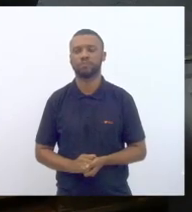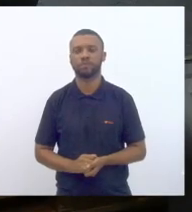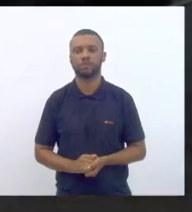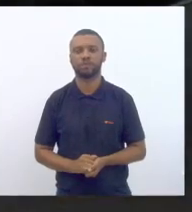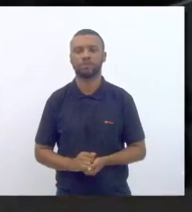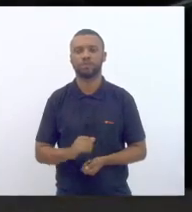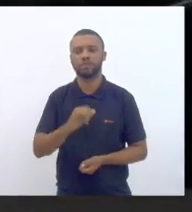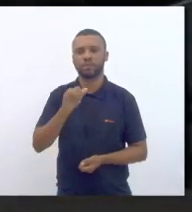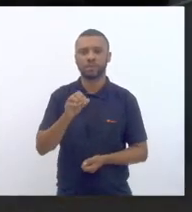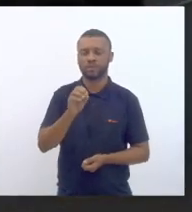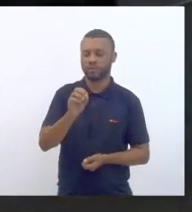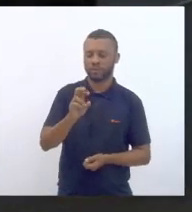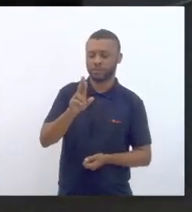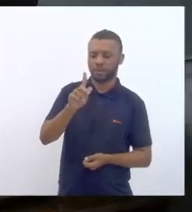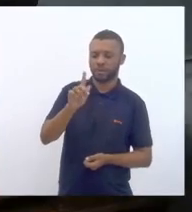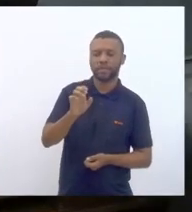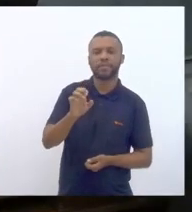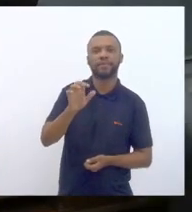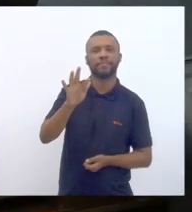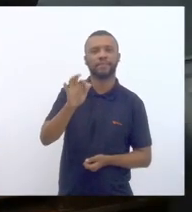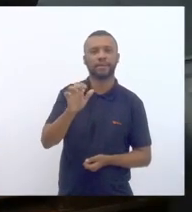Jorge Felipe Neto.